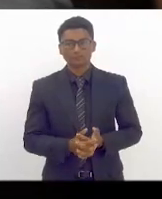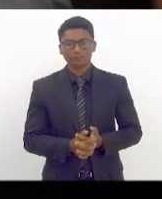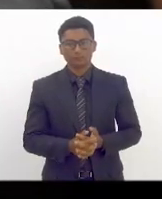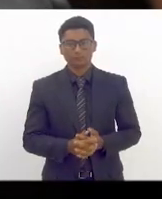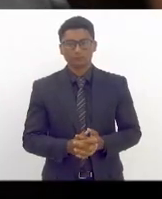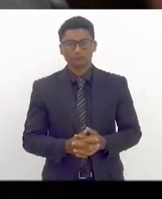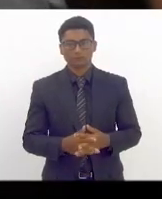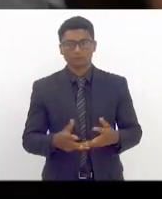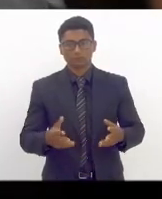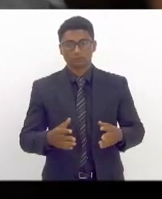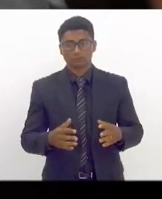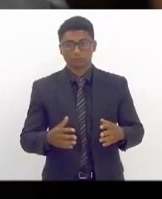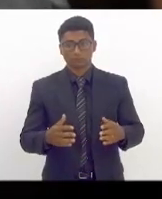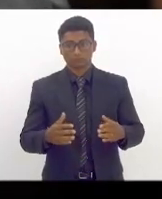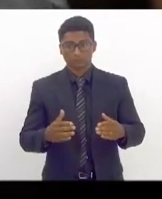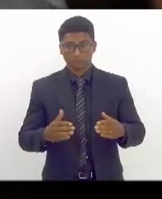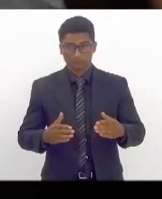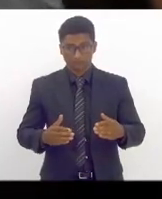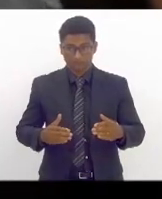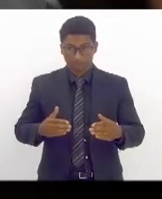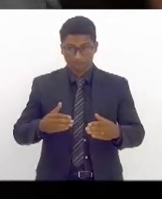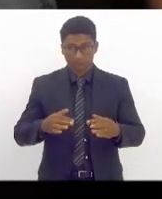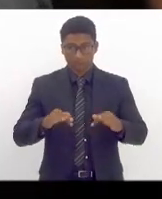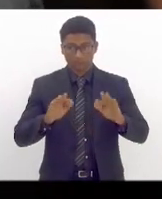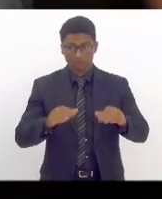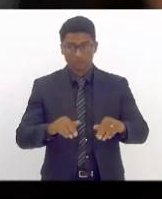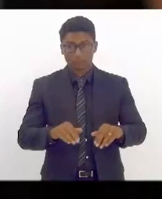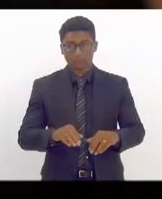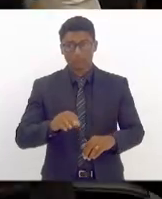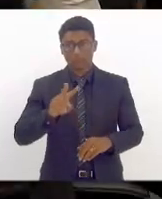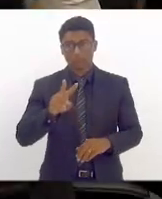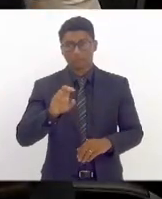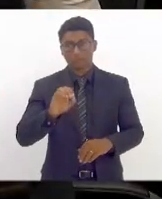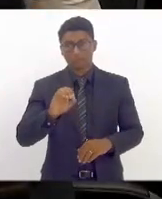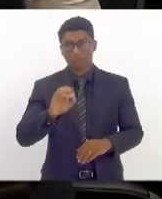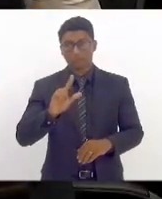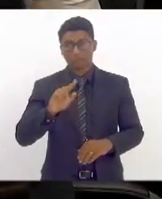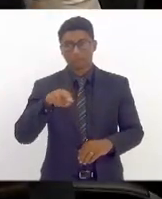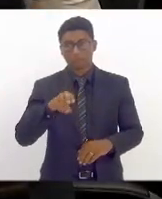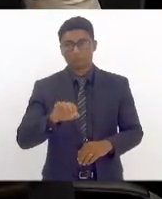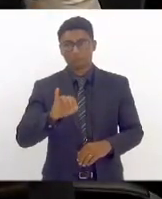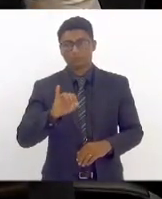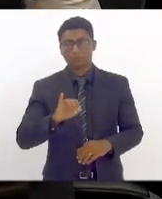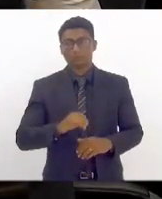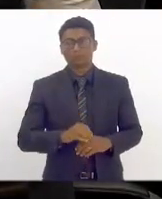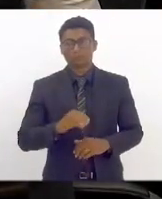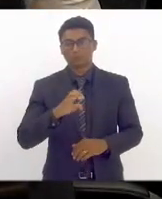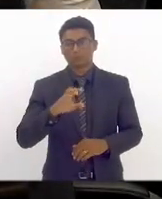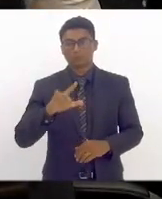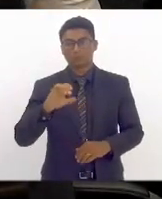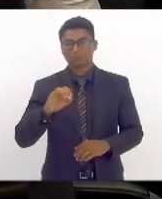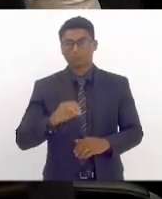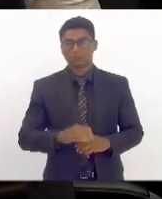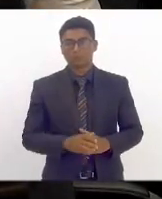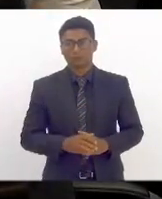e para encerrar esse bloco que ia chamar aqui o Volnei Célio Barreto da Rocha